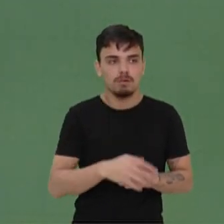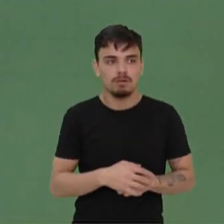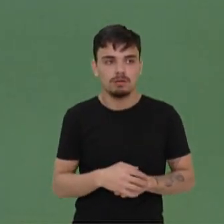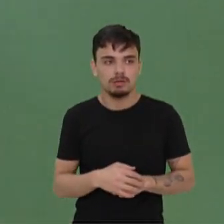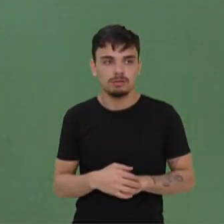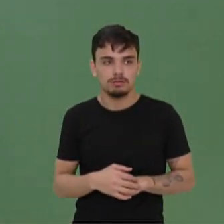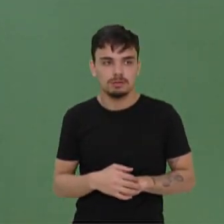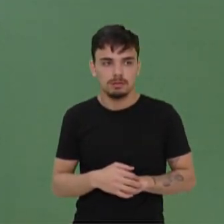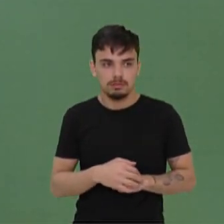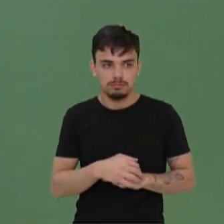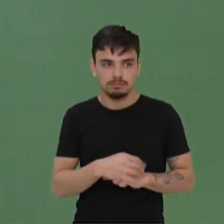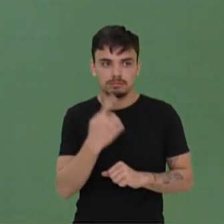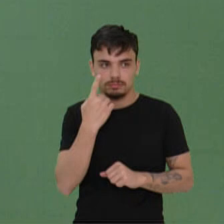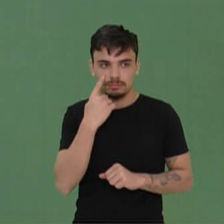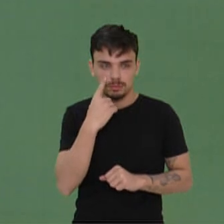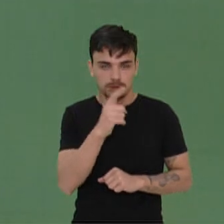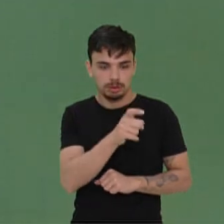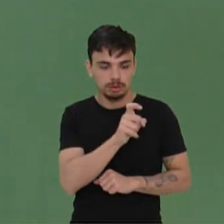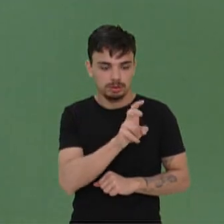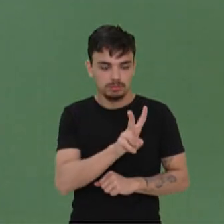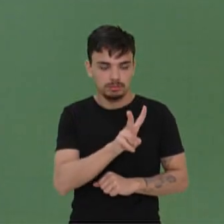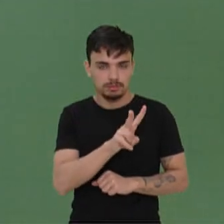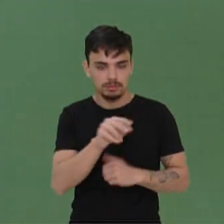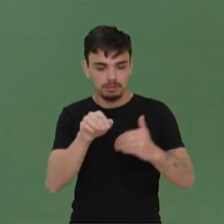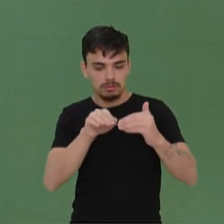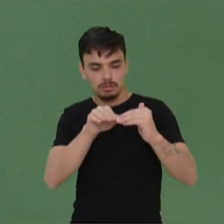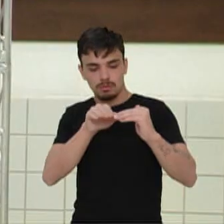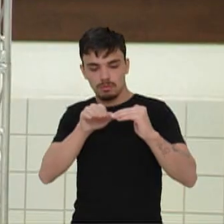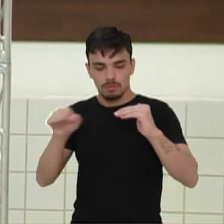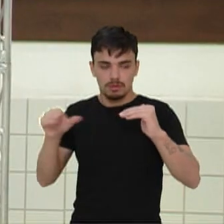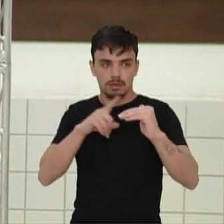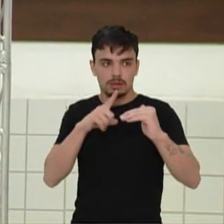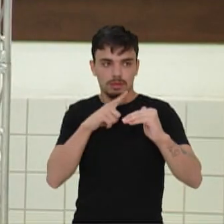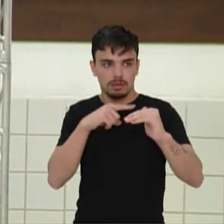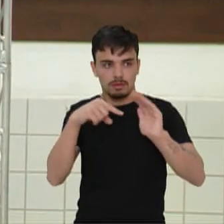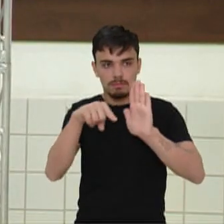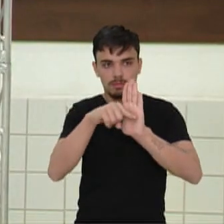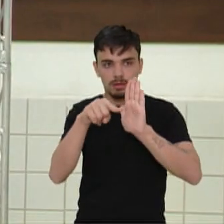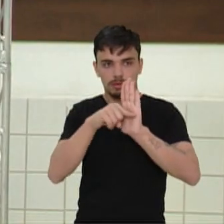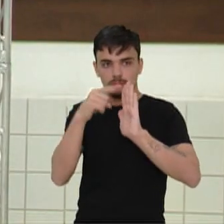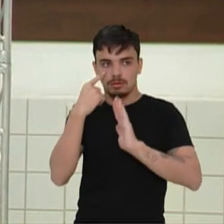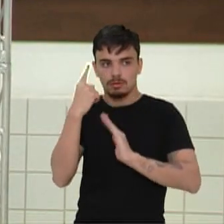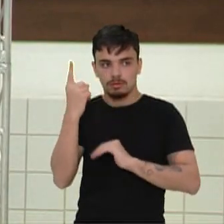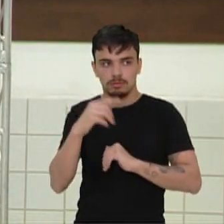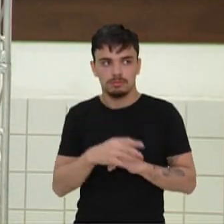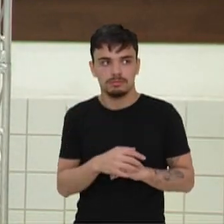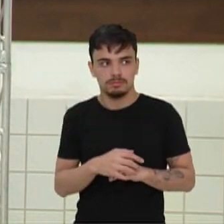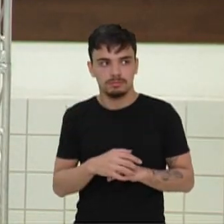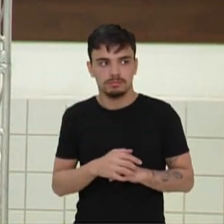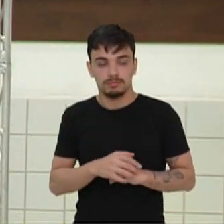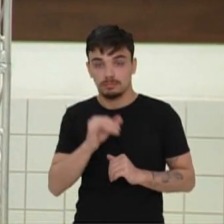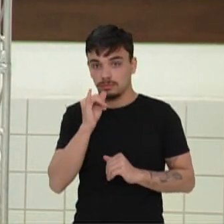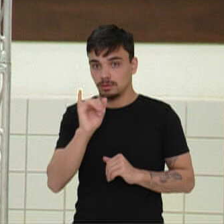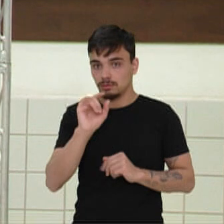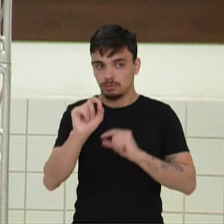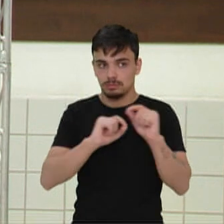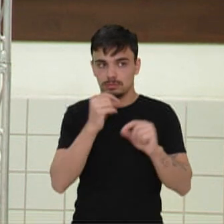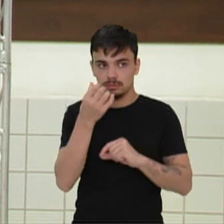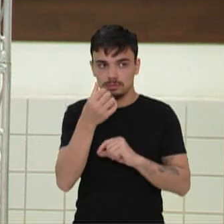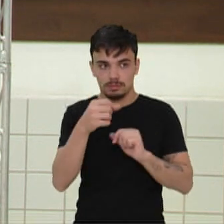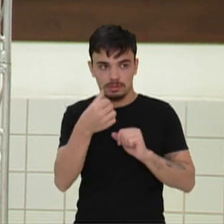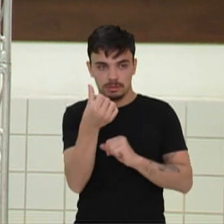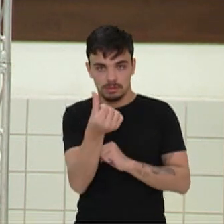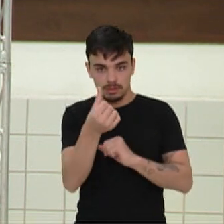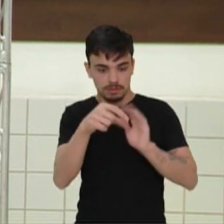menos o valor do b, né? O valor do b, pela função que a gente tem lá no exercício, está dizendo que é 6, né? Então vai ficar menos